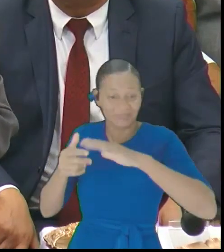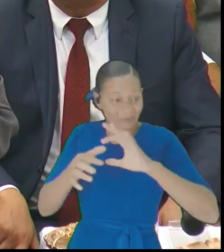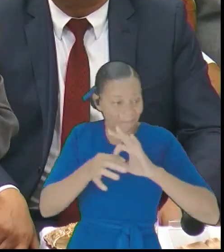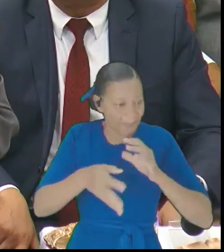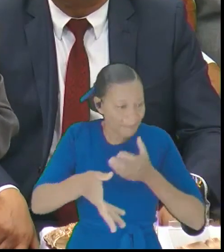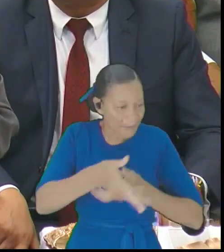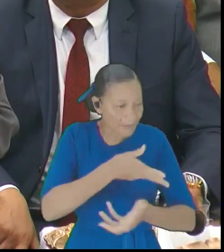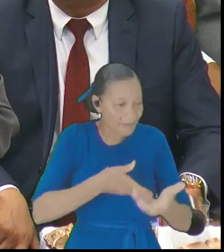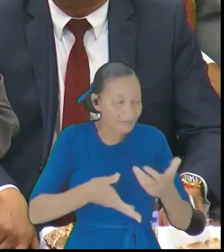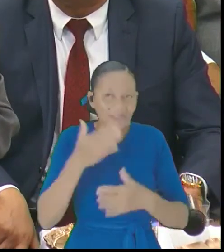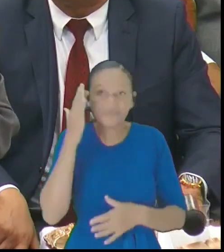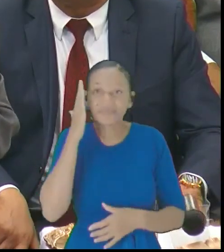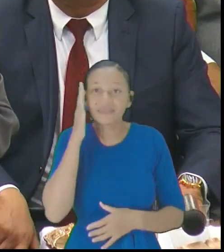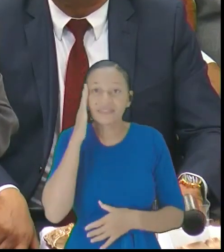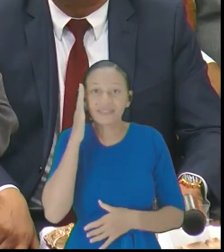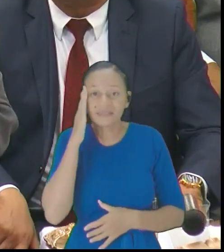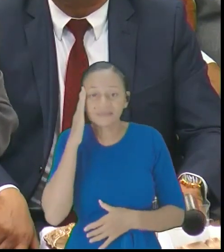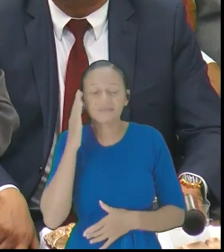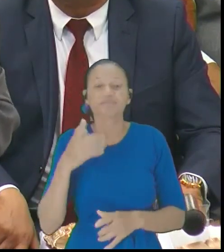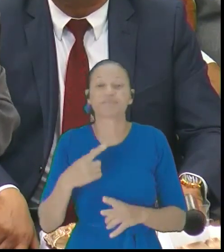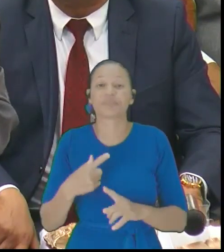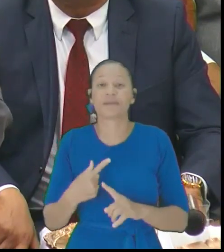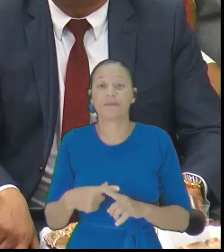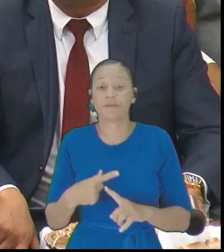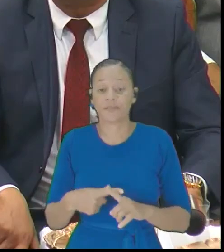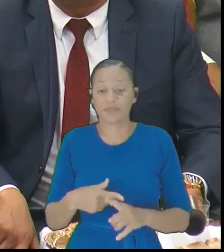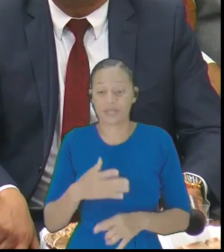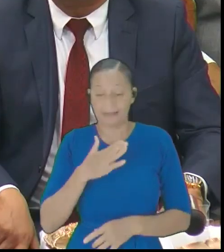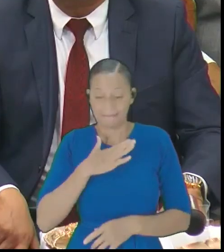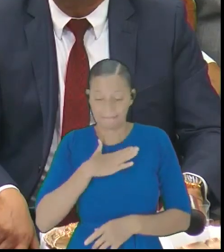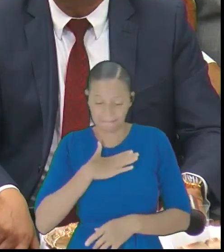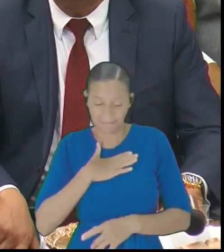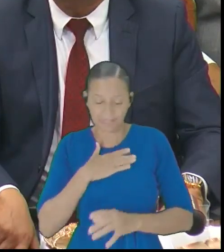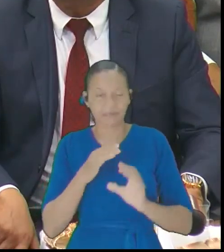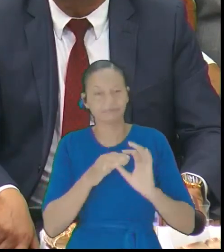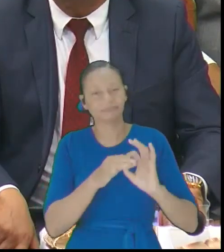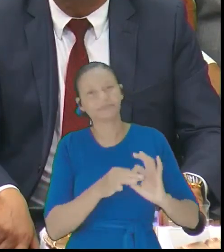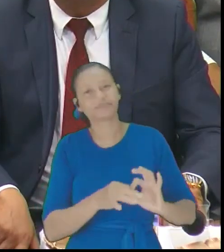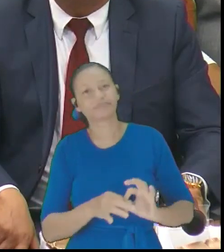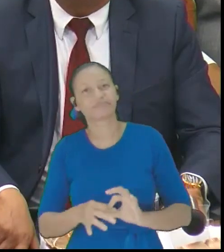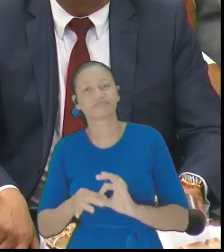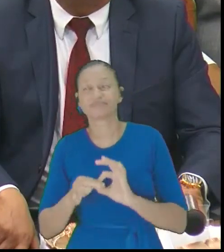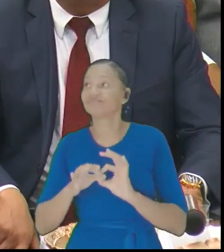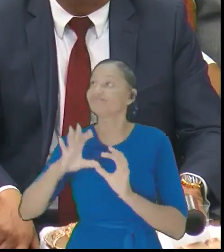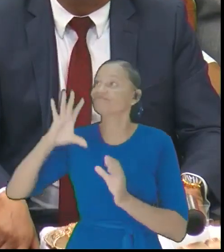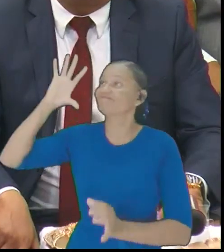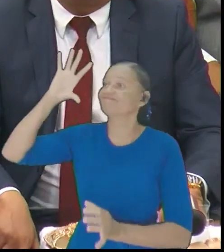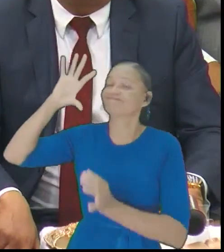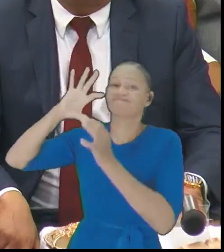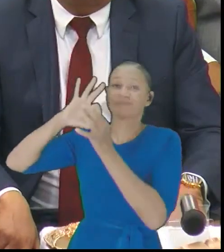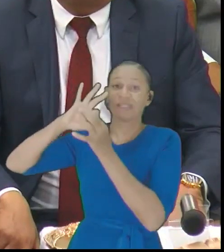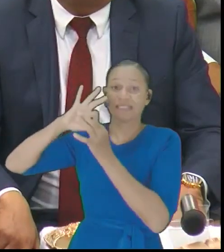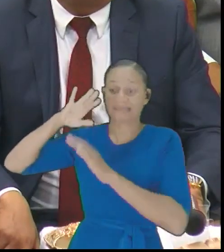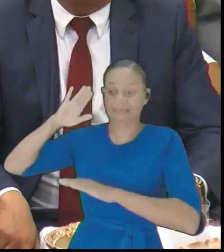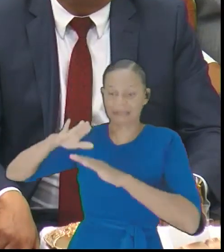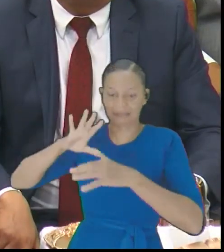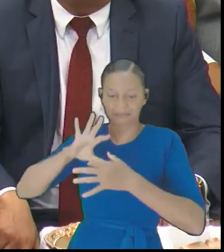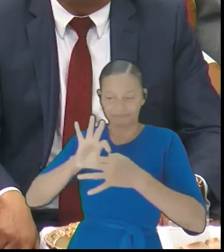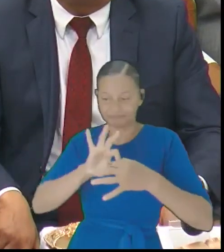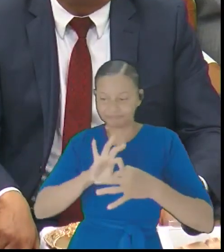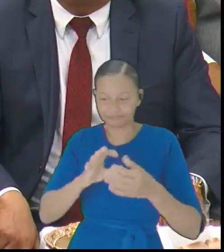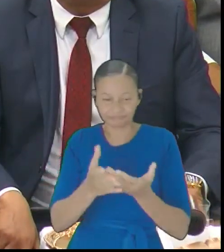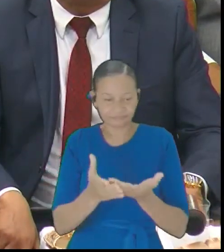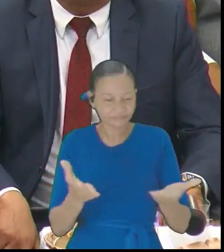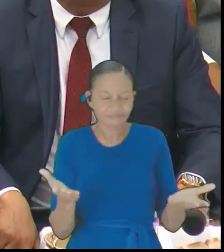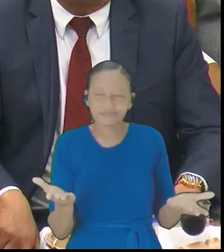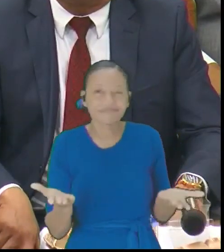Está entendendo? Porque a minha comunhão com Ele depende da minha comunhão contigo.